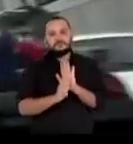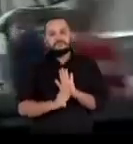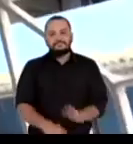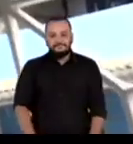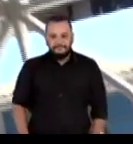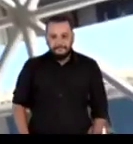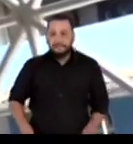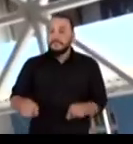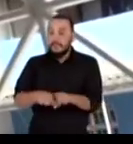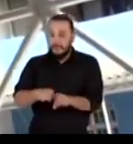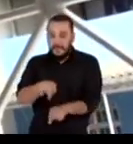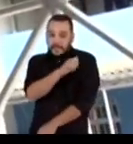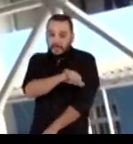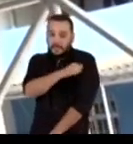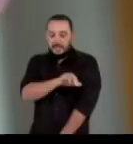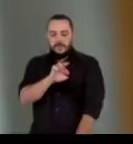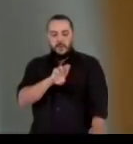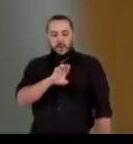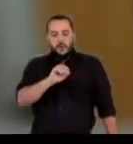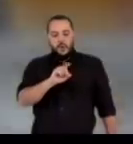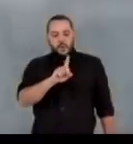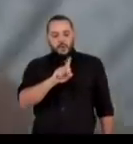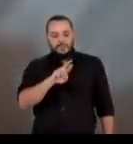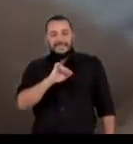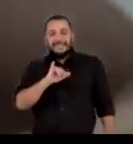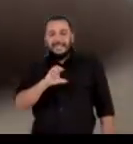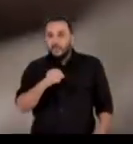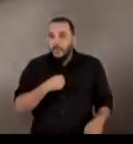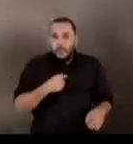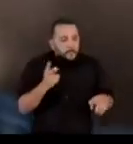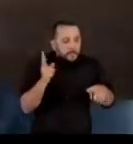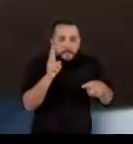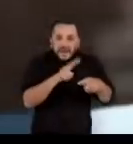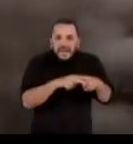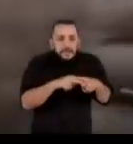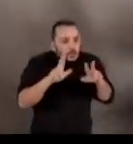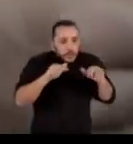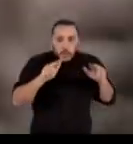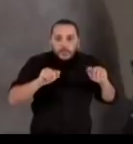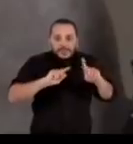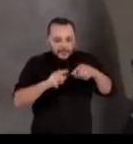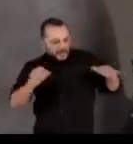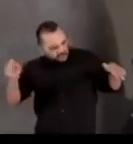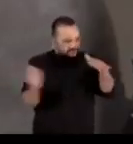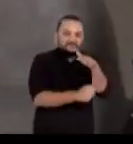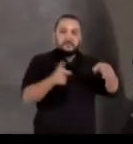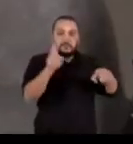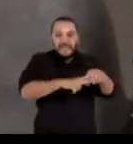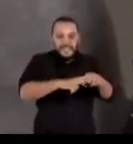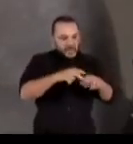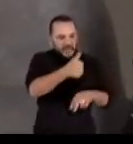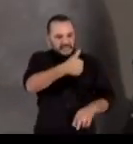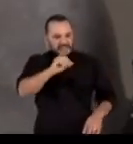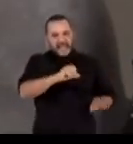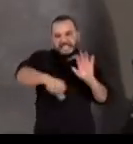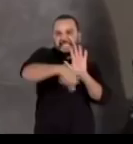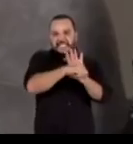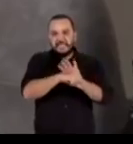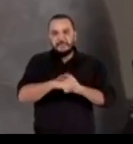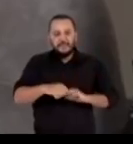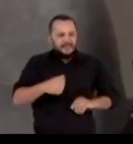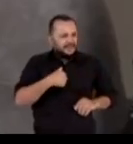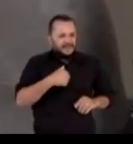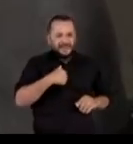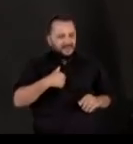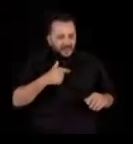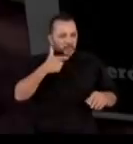No Rio de Janeiro, o Rodrigo, que nunca teve passagem, é acusado de praticar mais de 10 crimes. Eu jamais vou botar a vida de alguém em risco, jamais